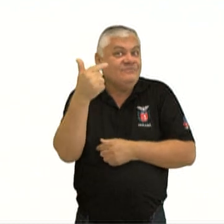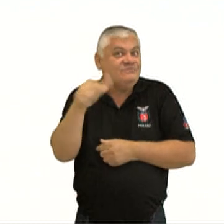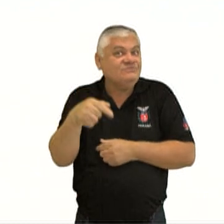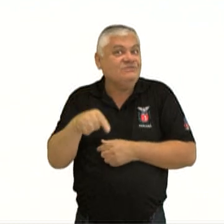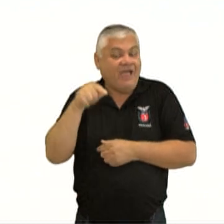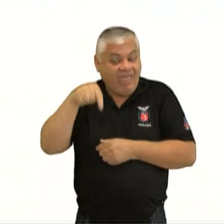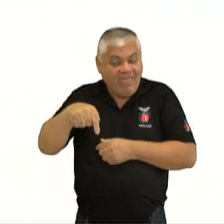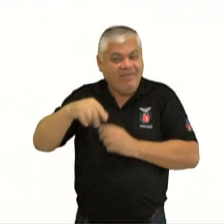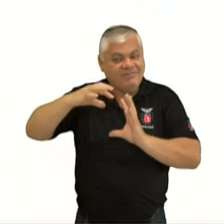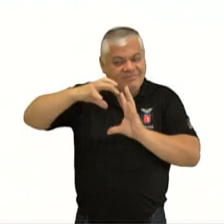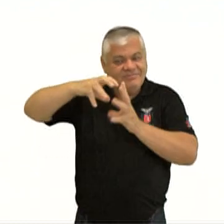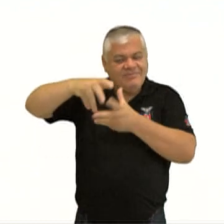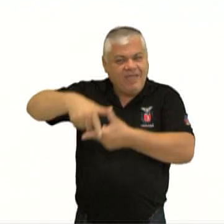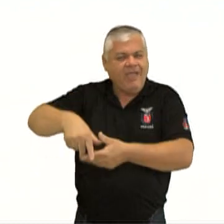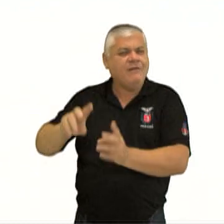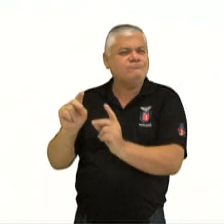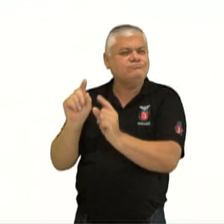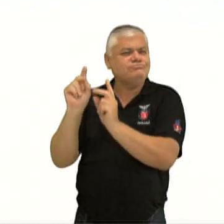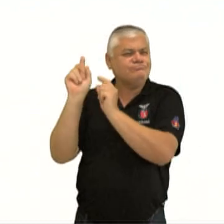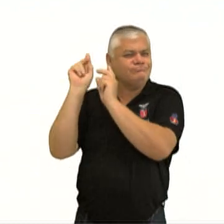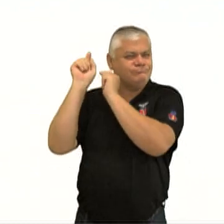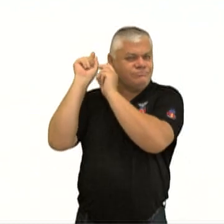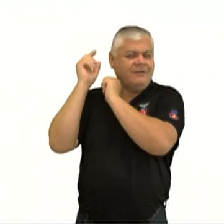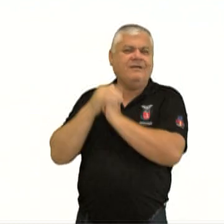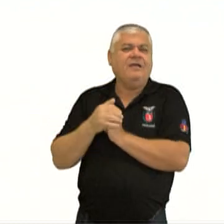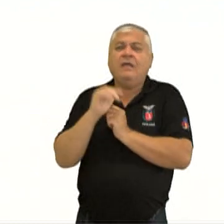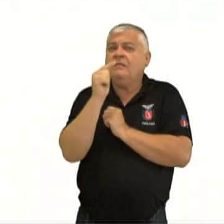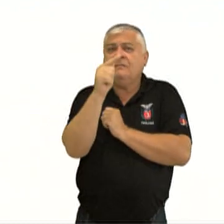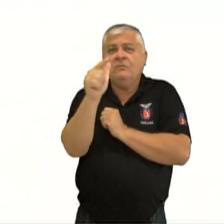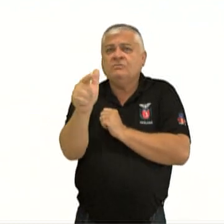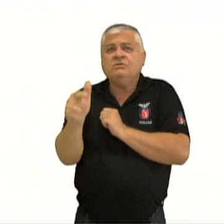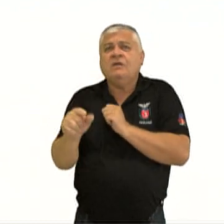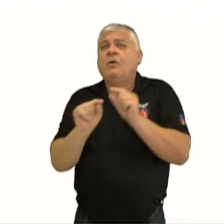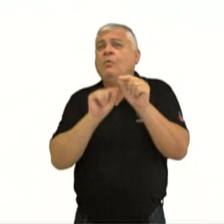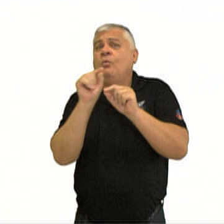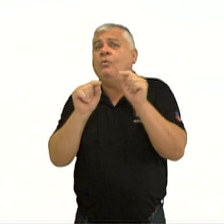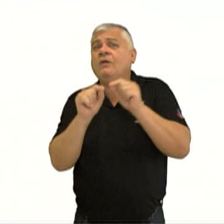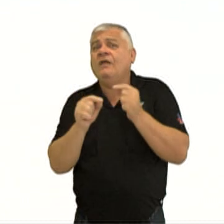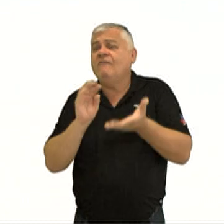nosso planeta há bilhões e bilhões de anos atrás. O que era